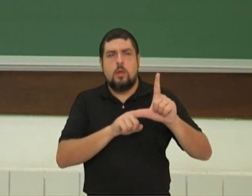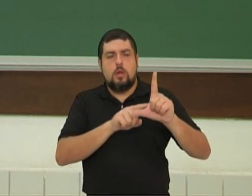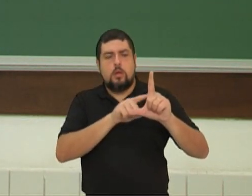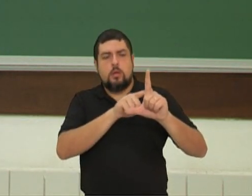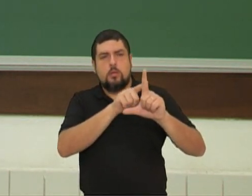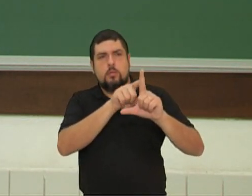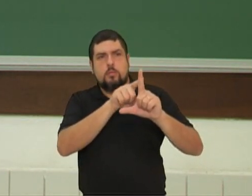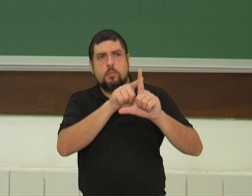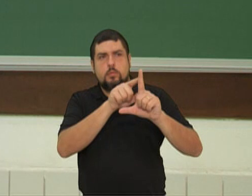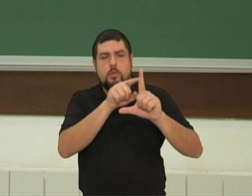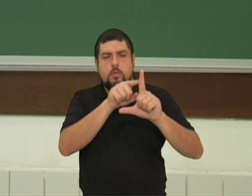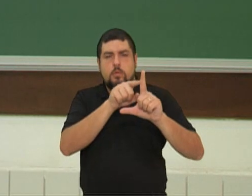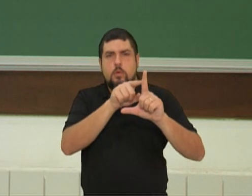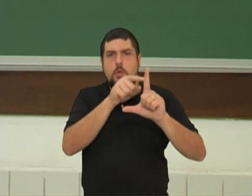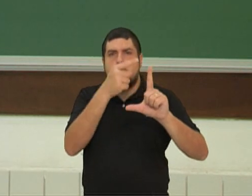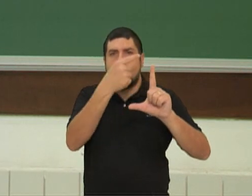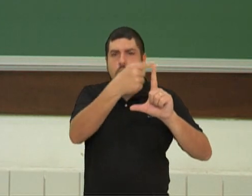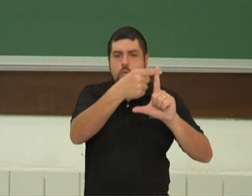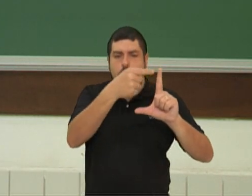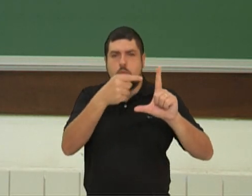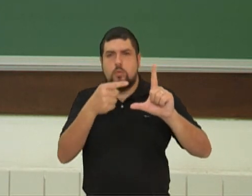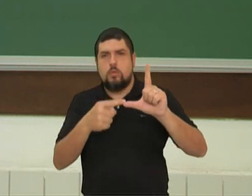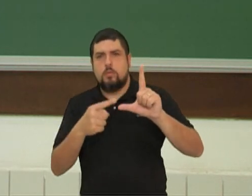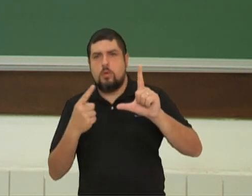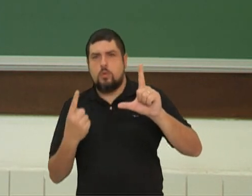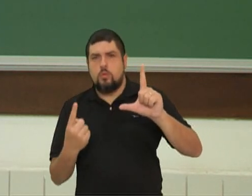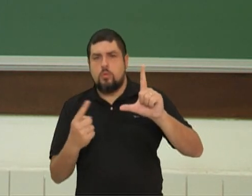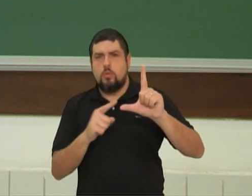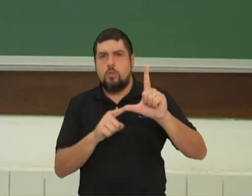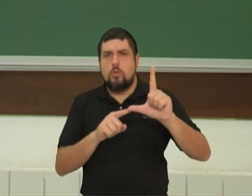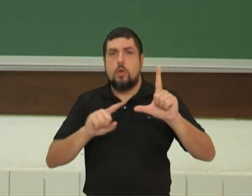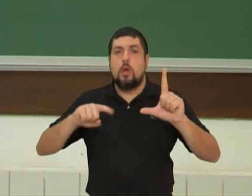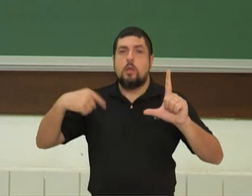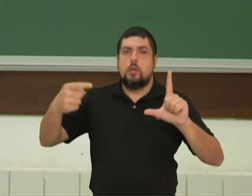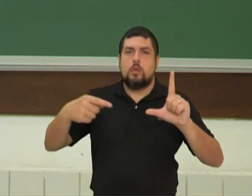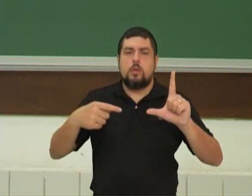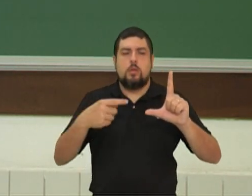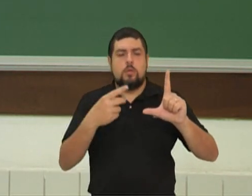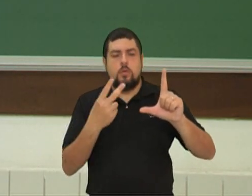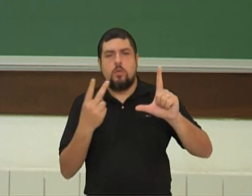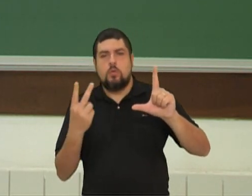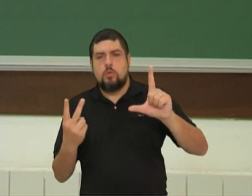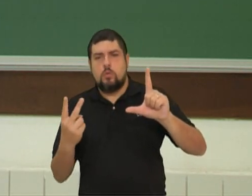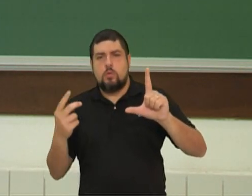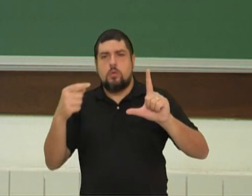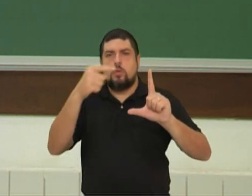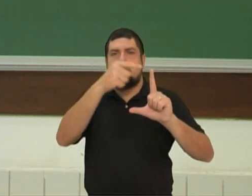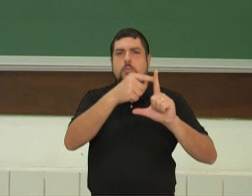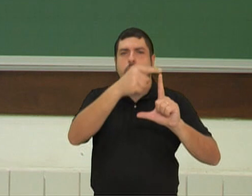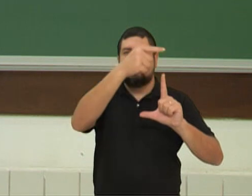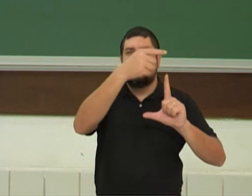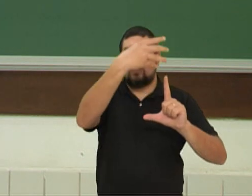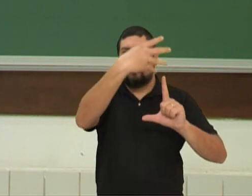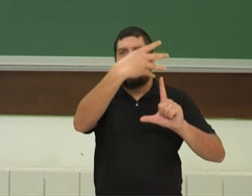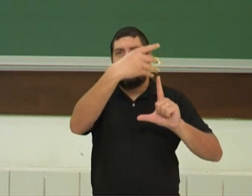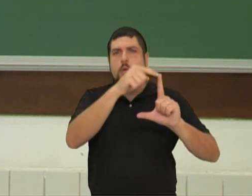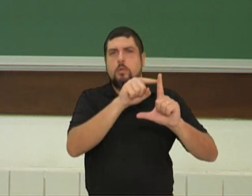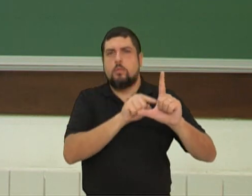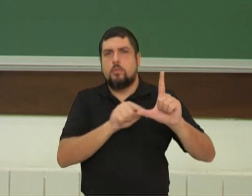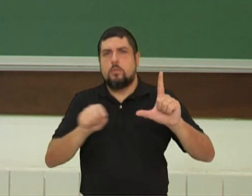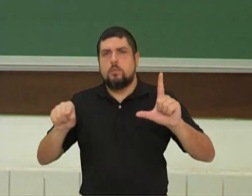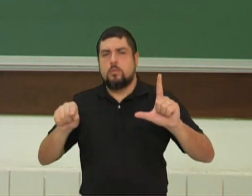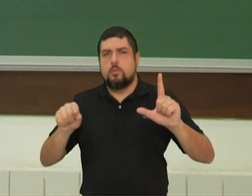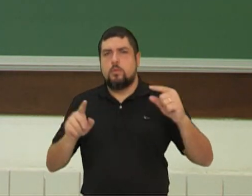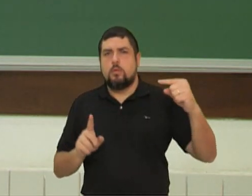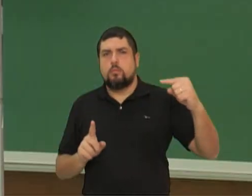ponto, ó. 1 e 1. E depois 2 e 4, 2 para x, 4 para y.